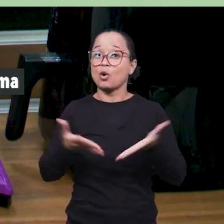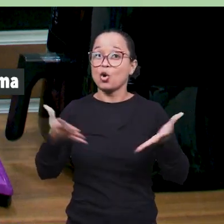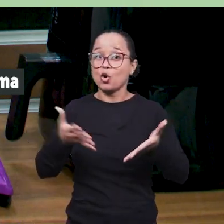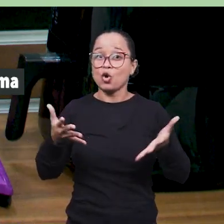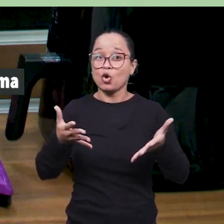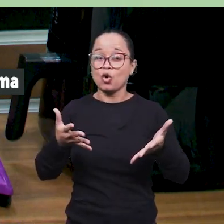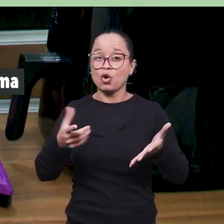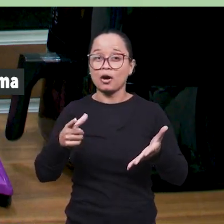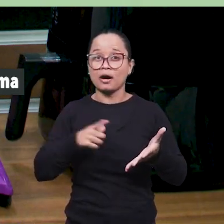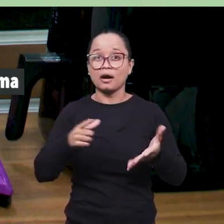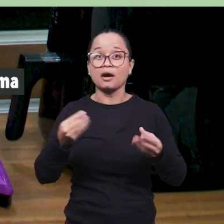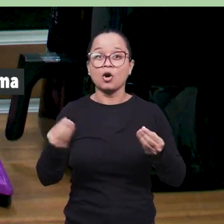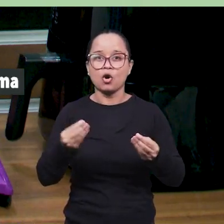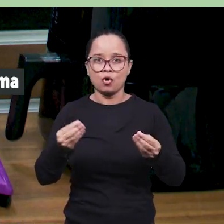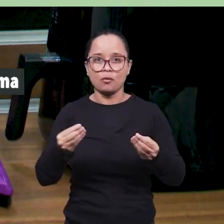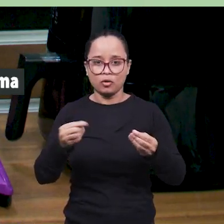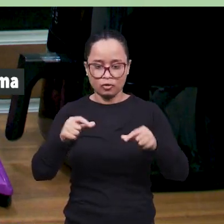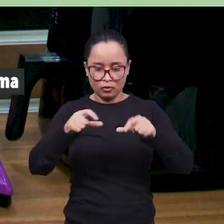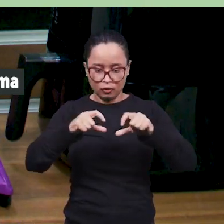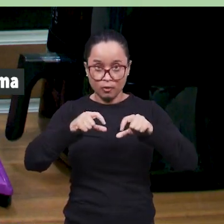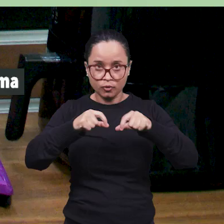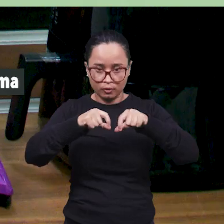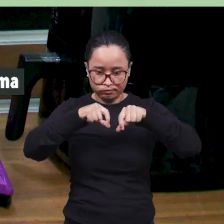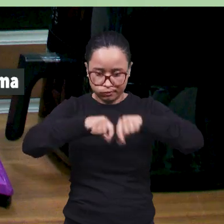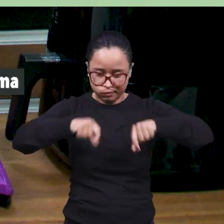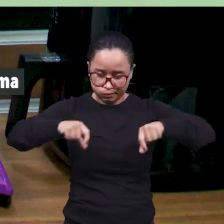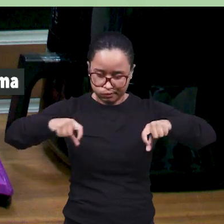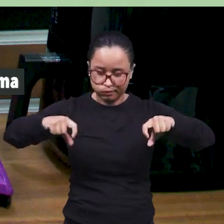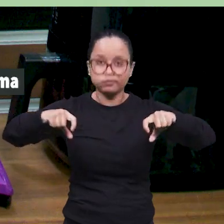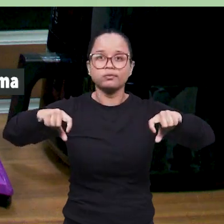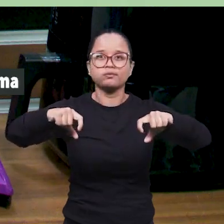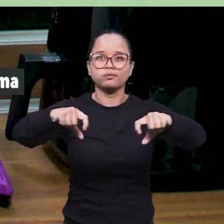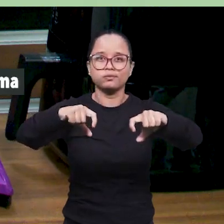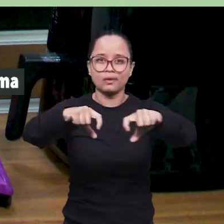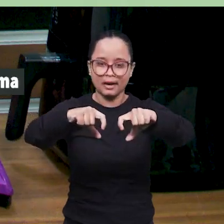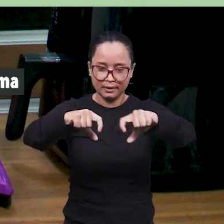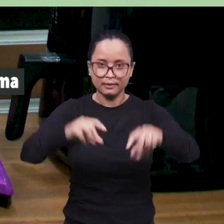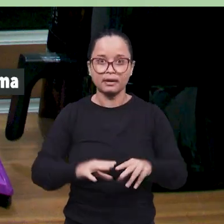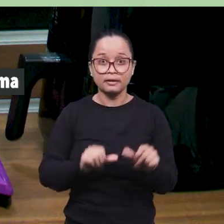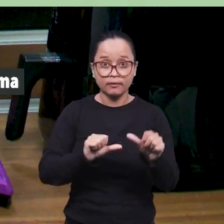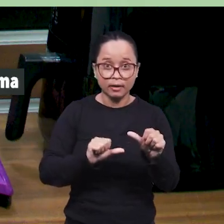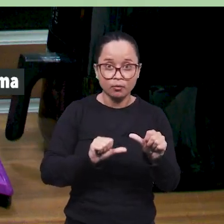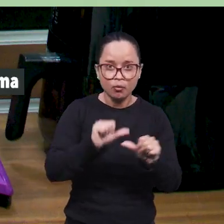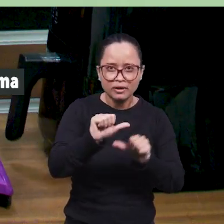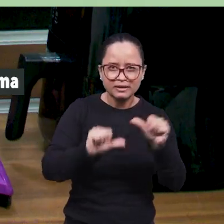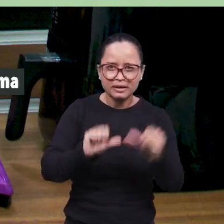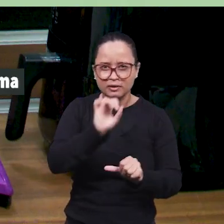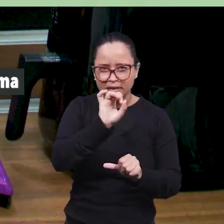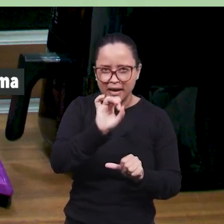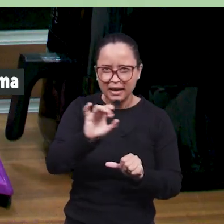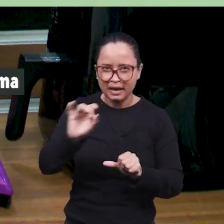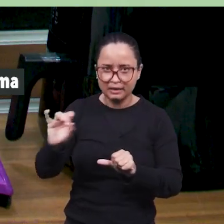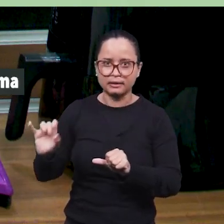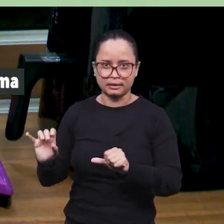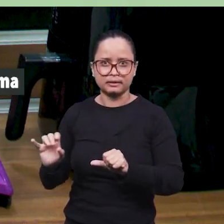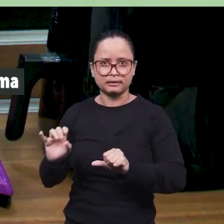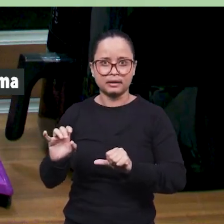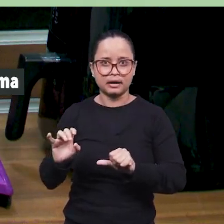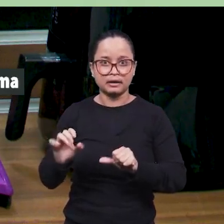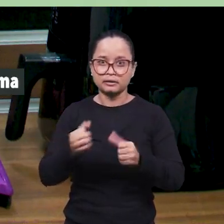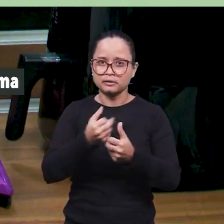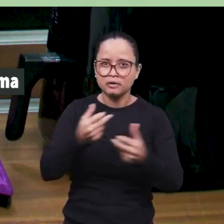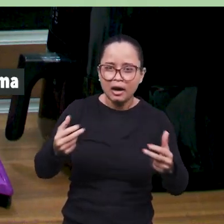fazer camadas em círculos, alternando cada item. Sempre lembrando,